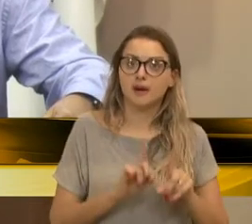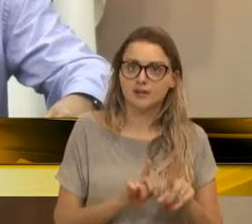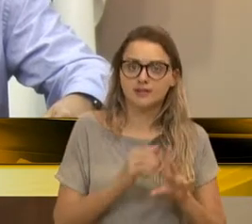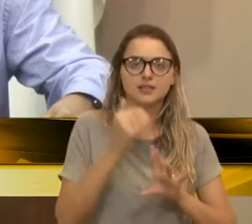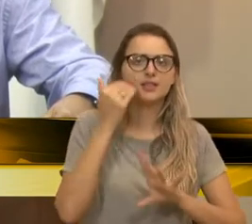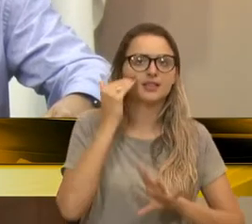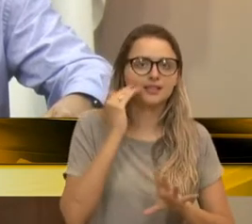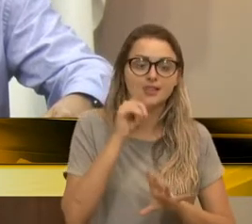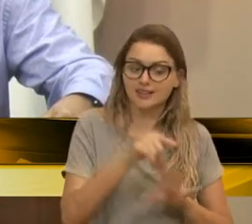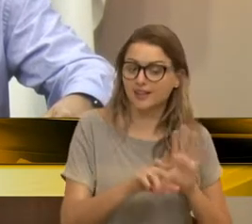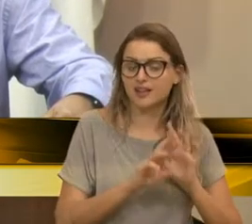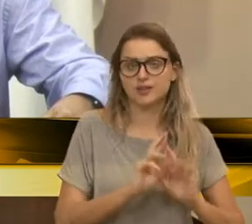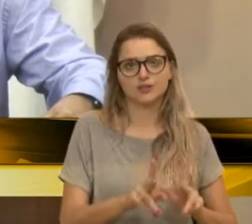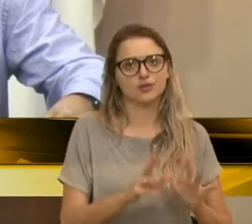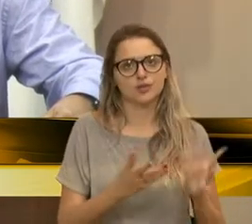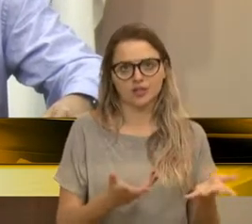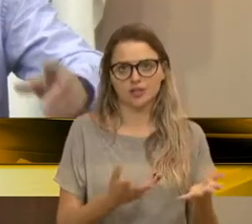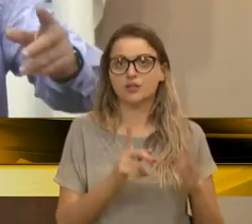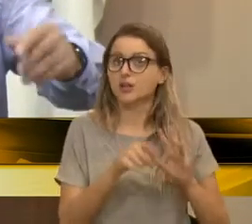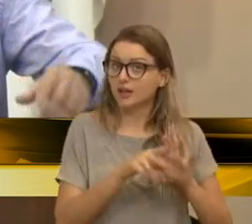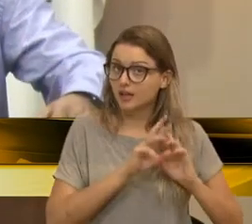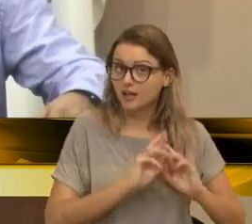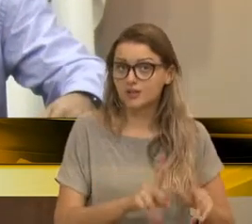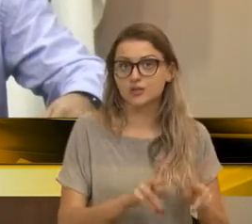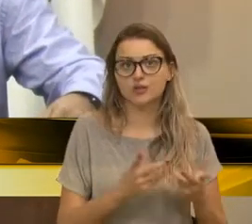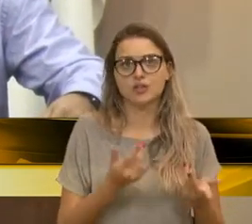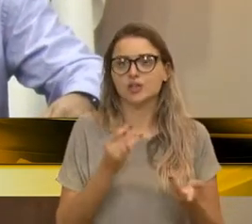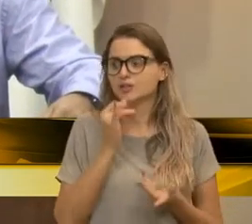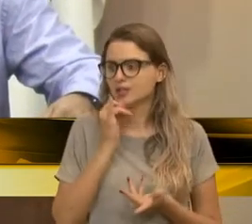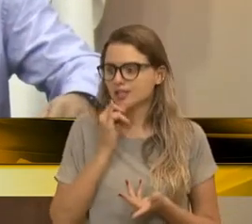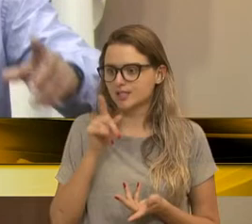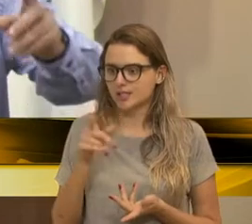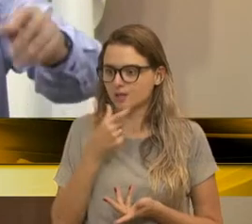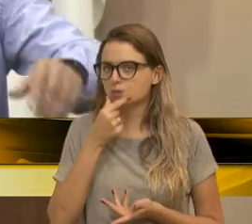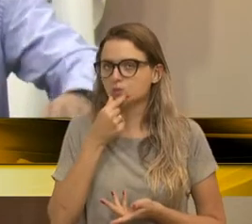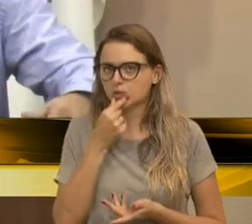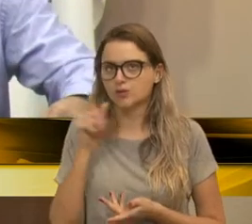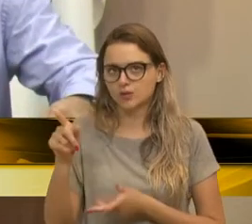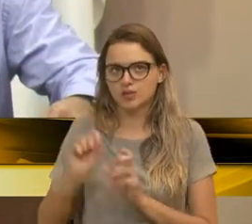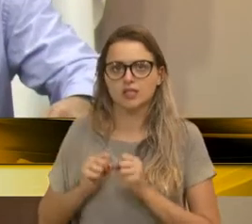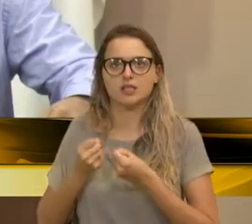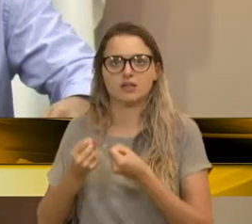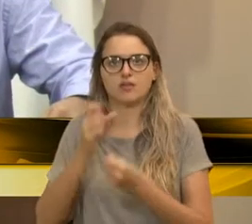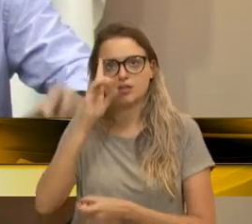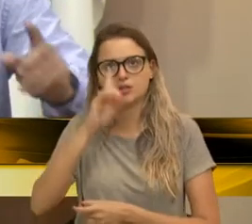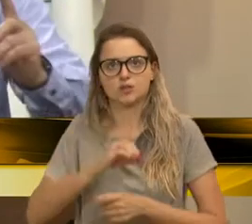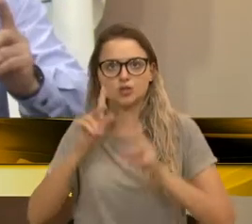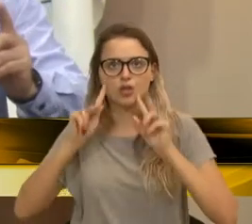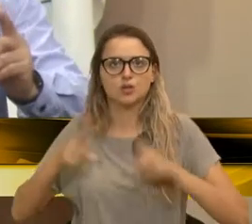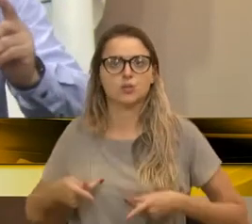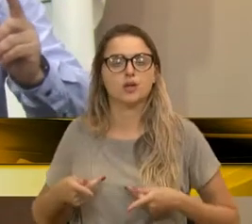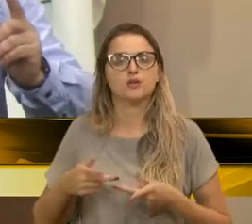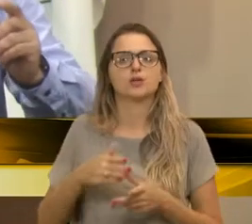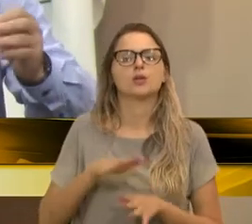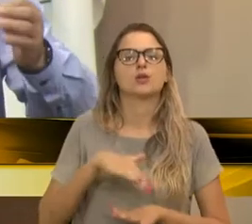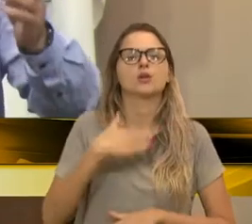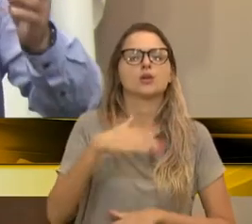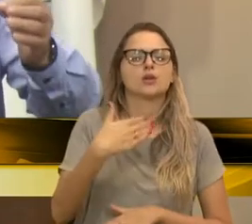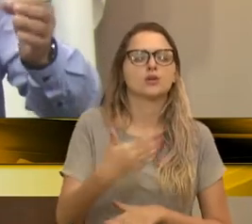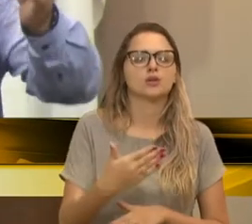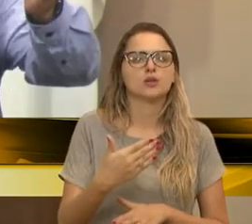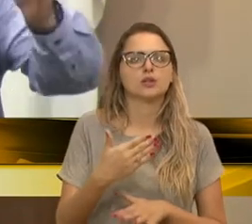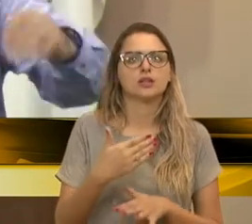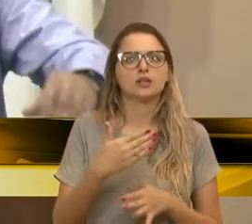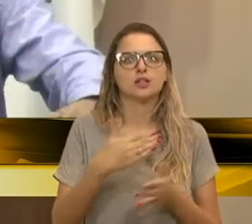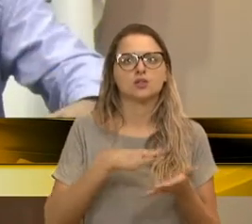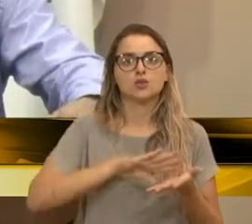que é diferente. É diferente, vereador Beltrão, porque quando o senhor defende direitos humanos, quando é querer